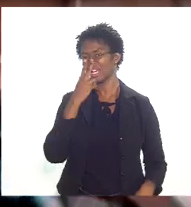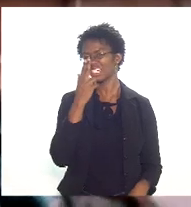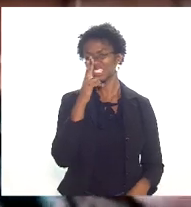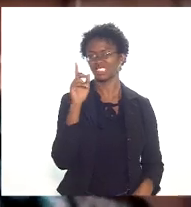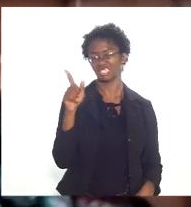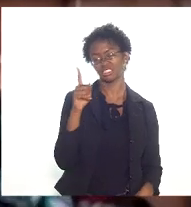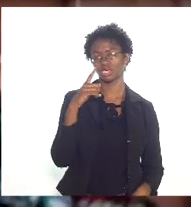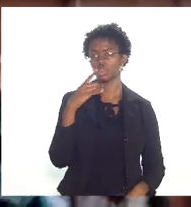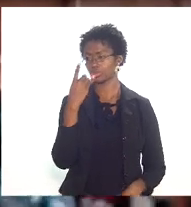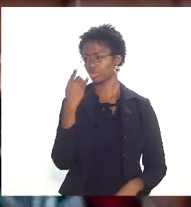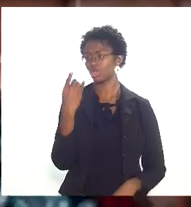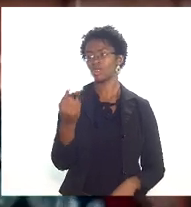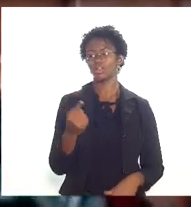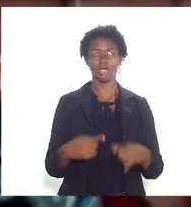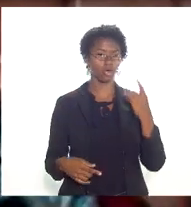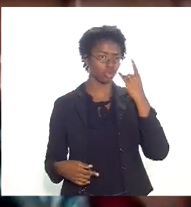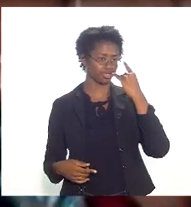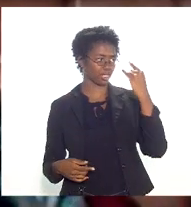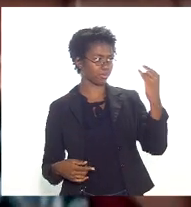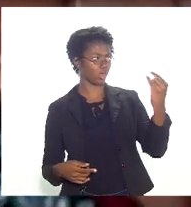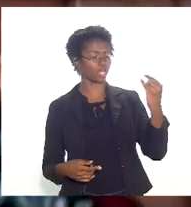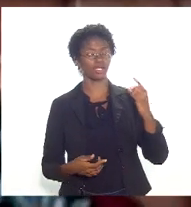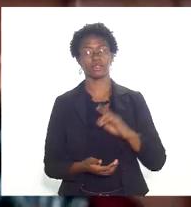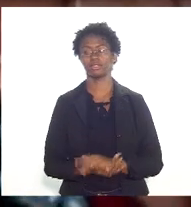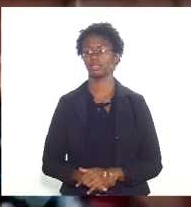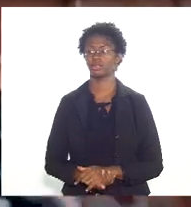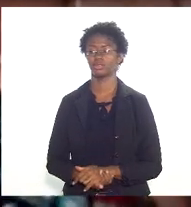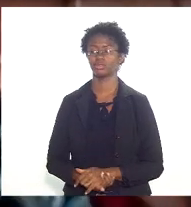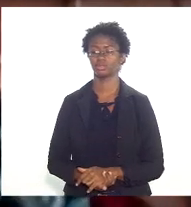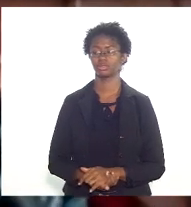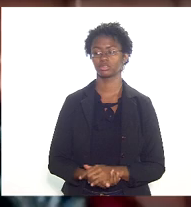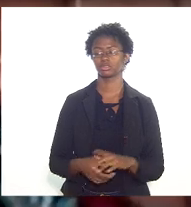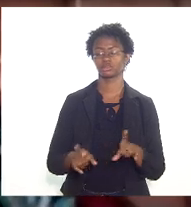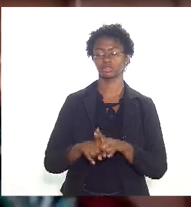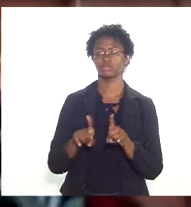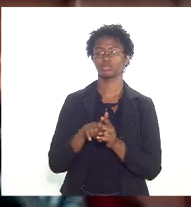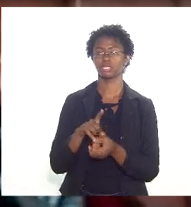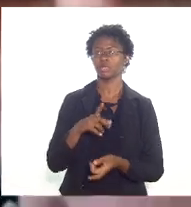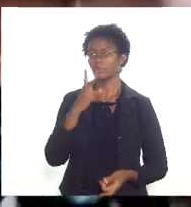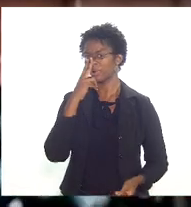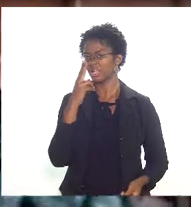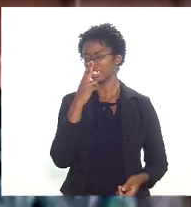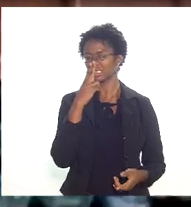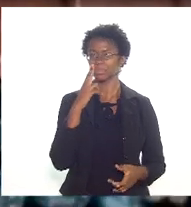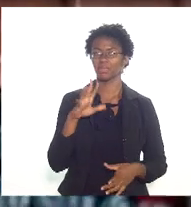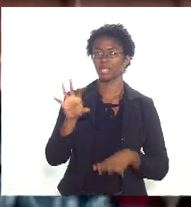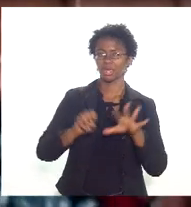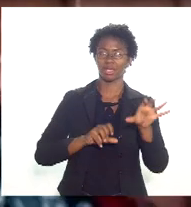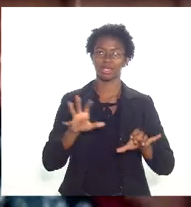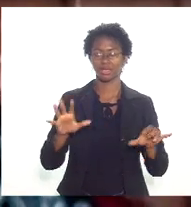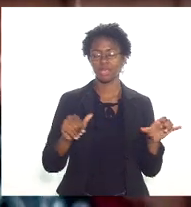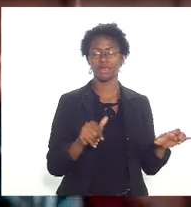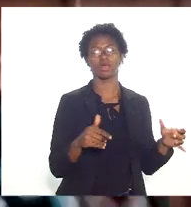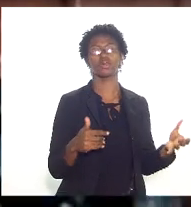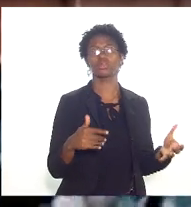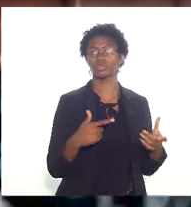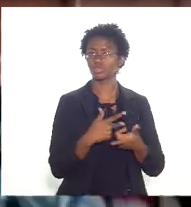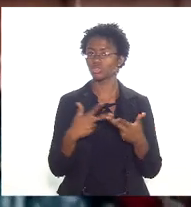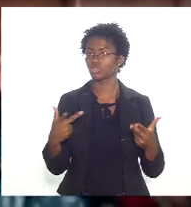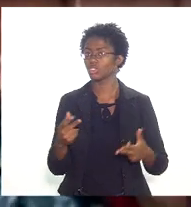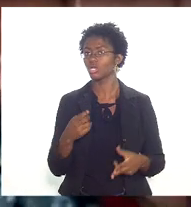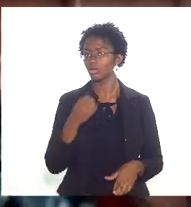de privatização e de espoliação dos nossos bens e sobretudo dos bens comuns